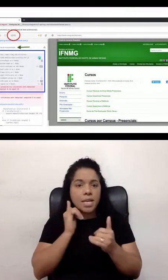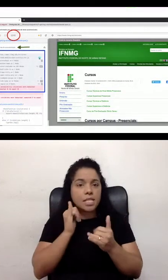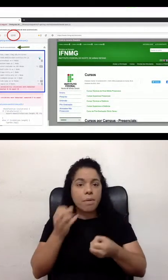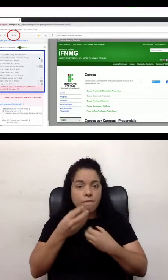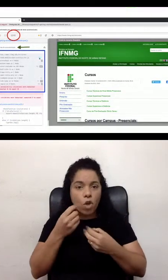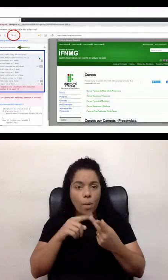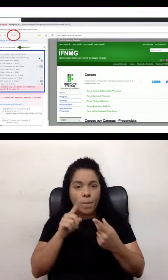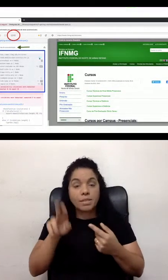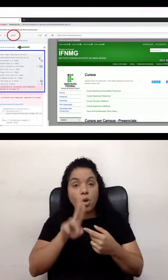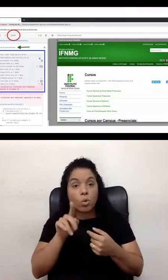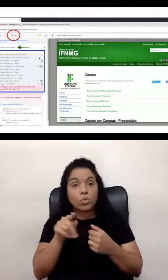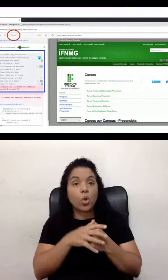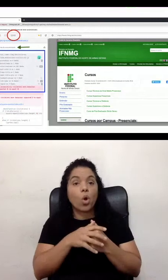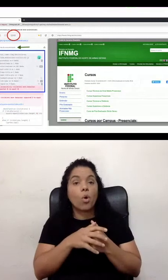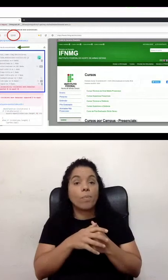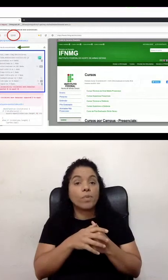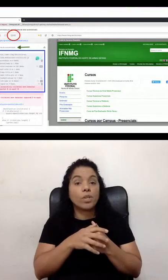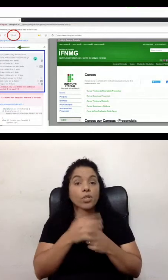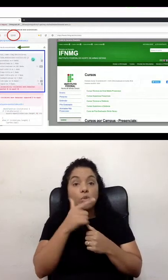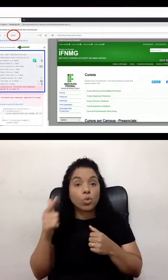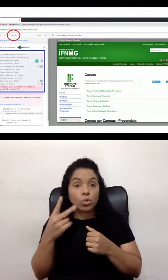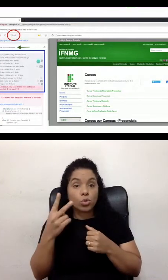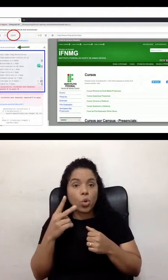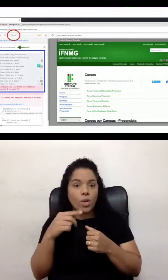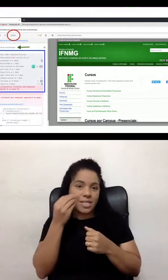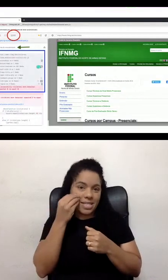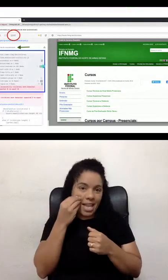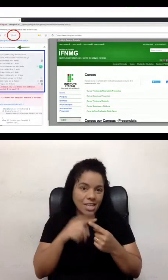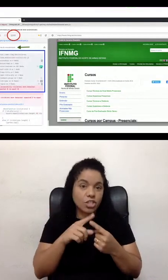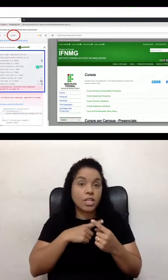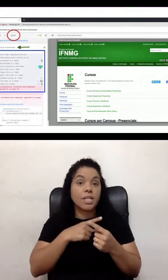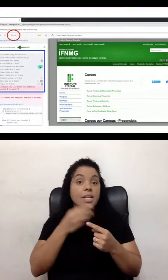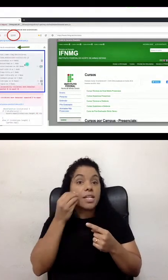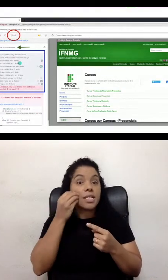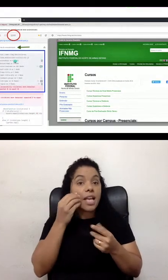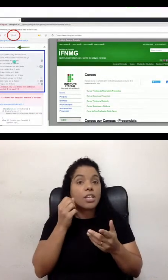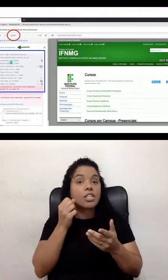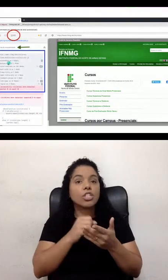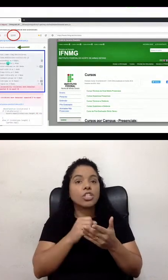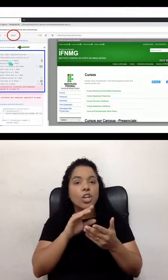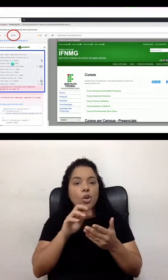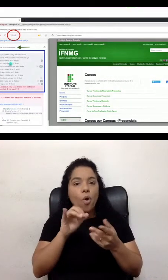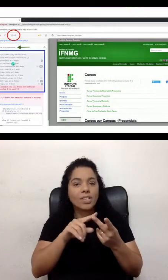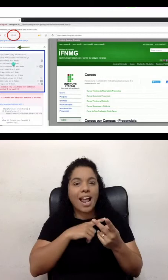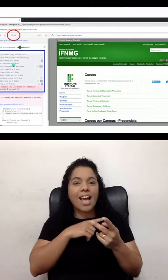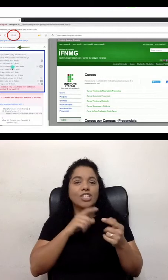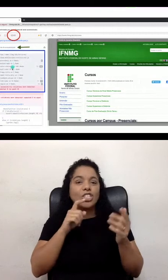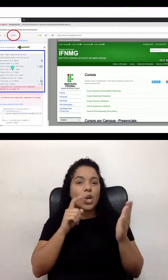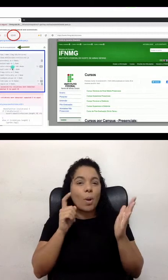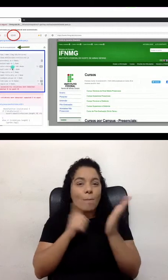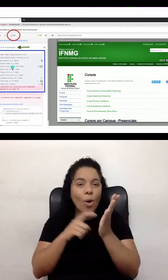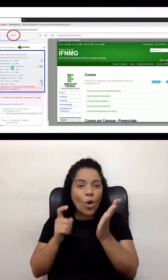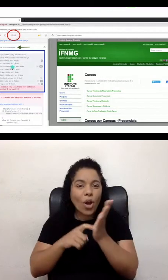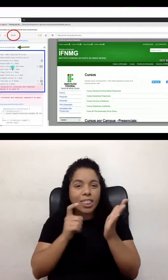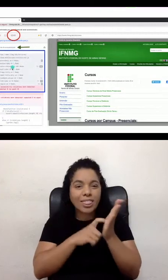informação que a gente usou nos dois outros testes, tá aqui, ó. O teste de contraste, o teste do botão, todos